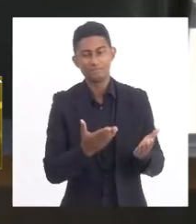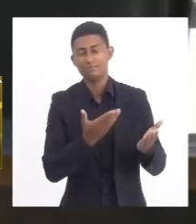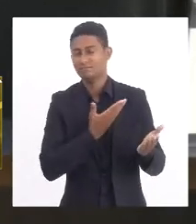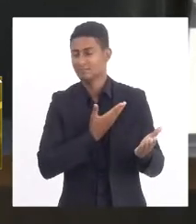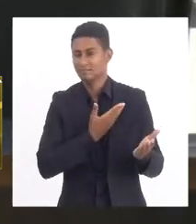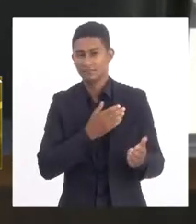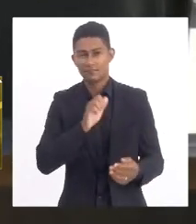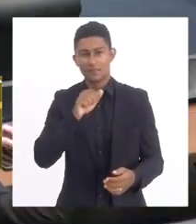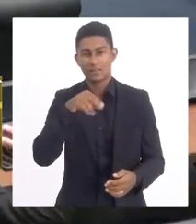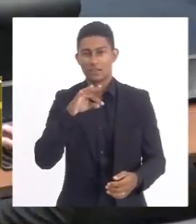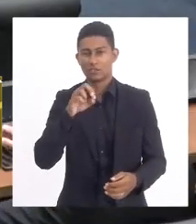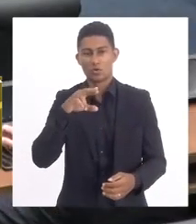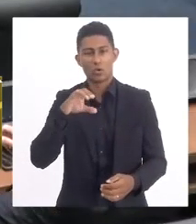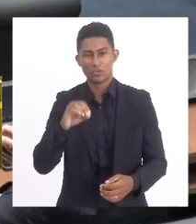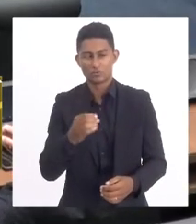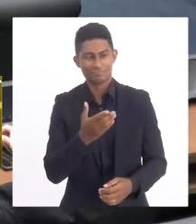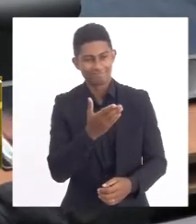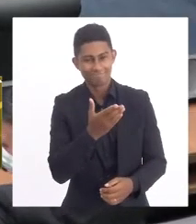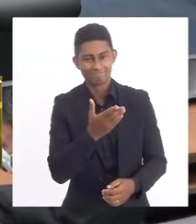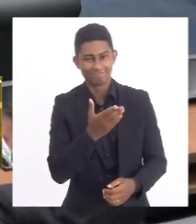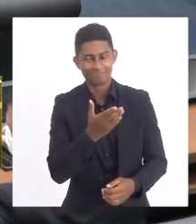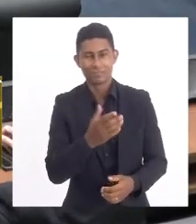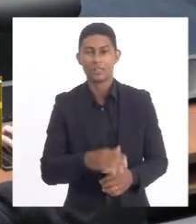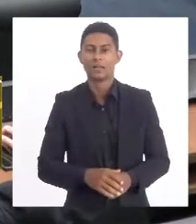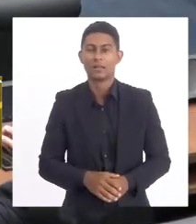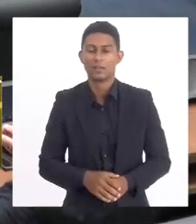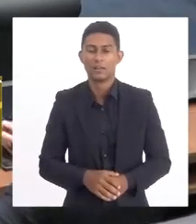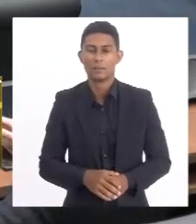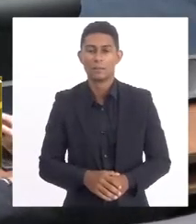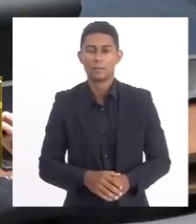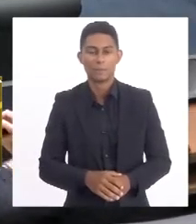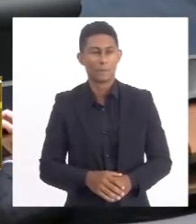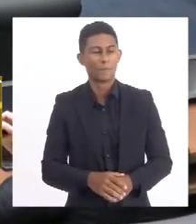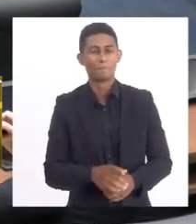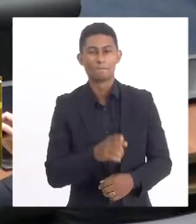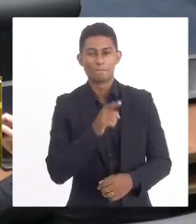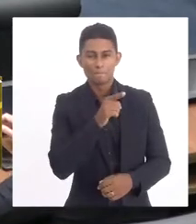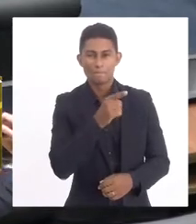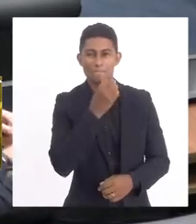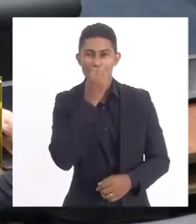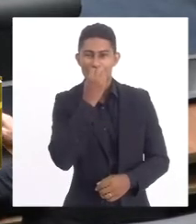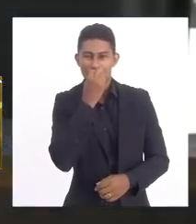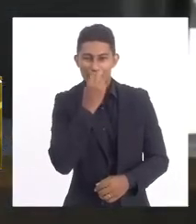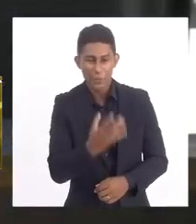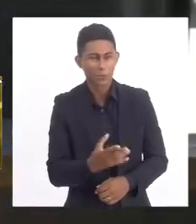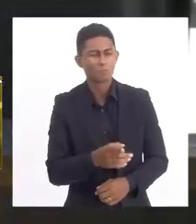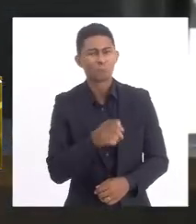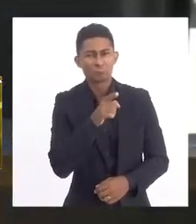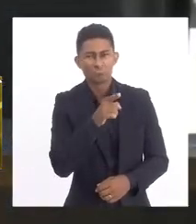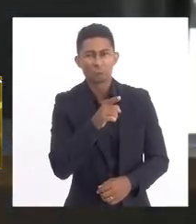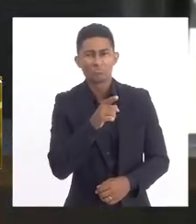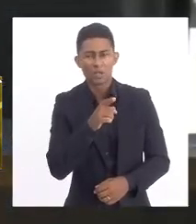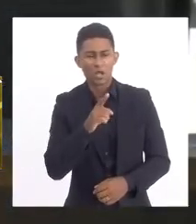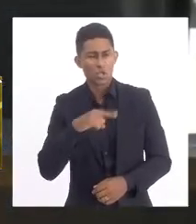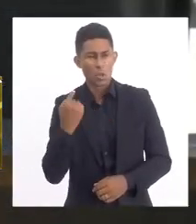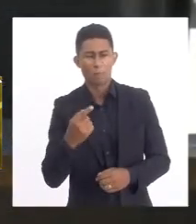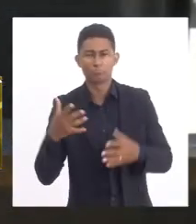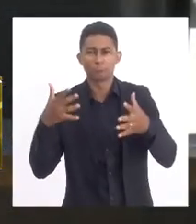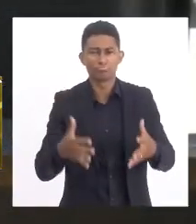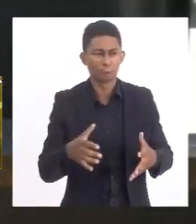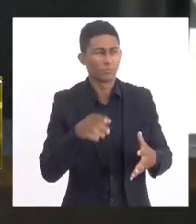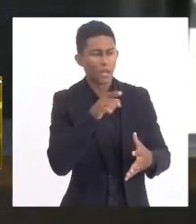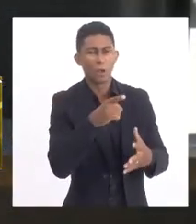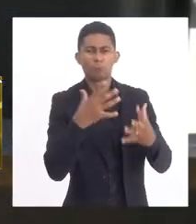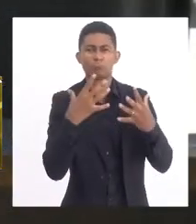Florêncio amigo Queiroz grande parceiro abriu as portas para a gente aqui de imediato sentou comigo e com o